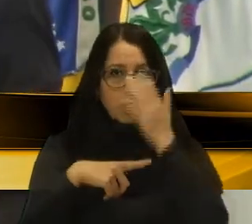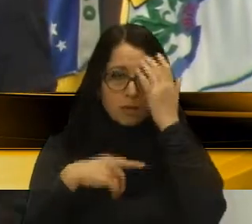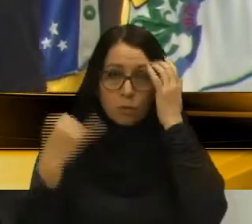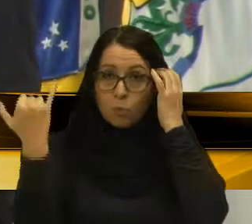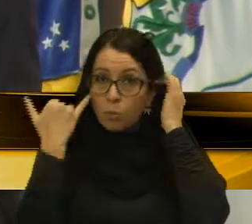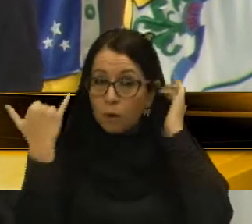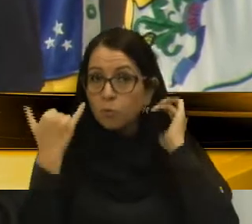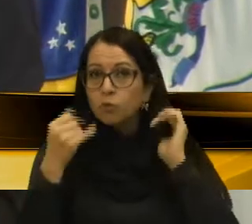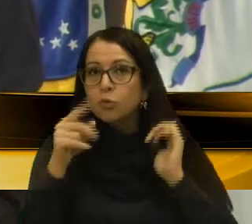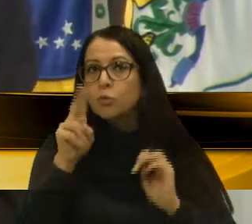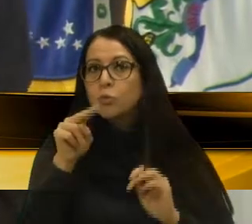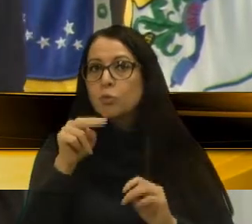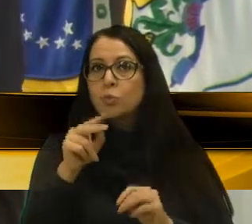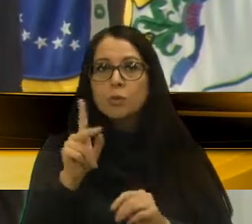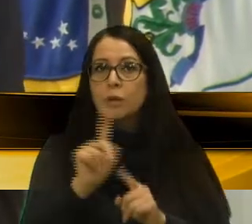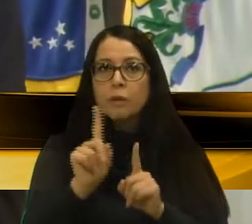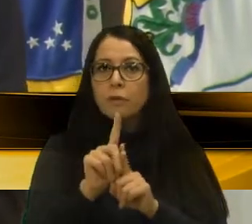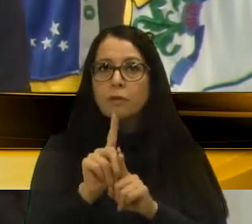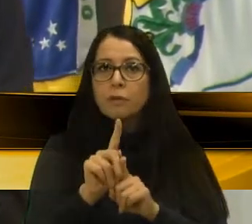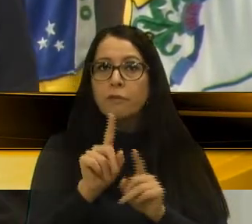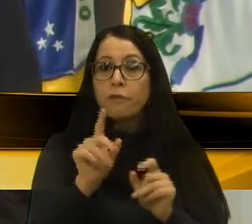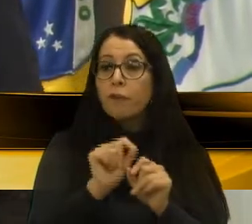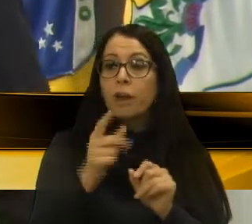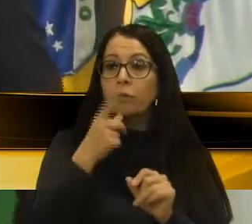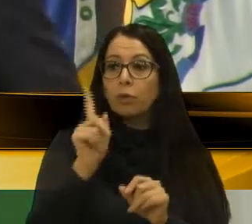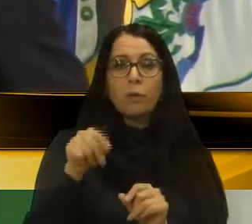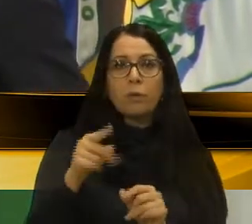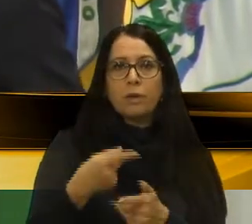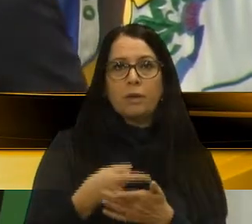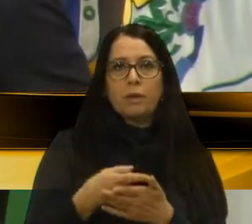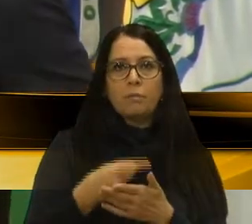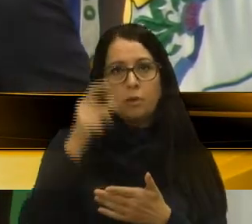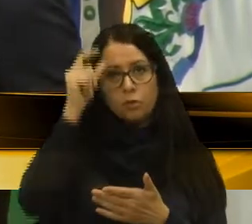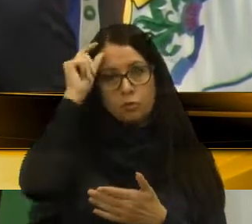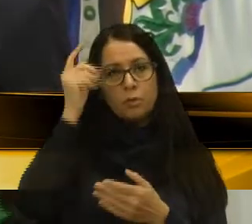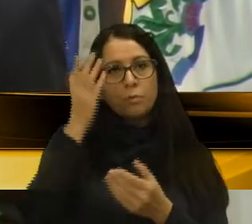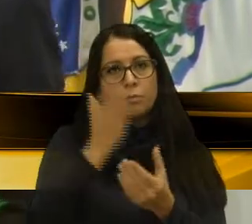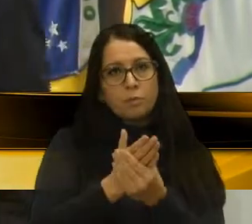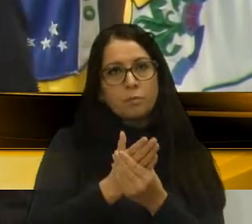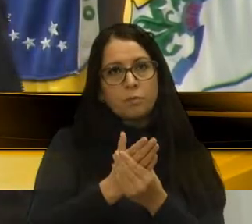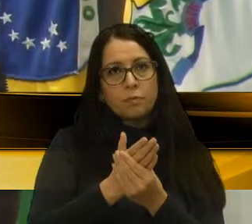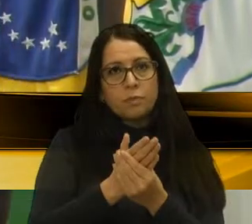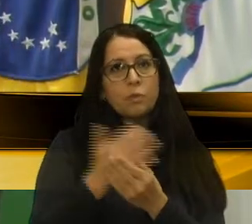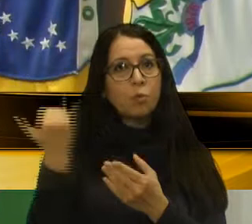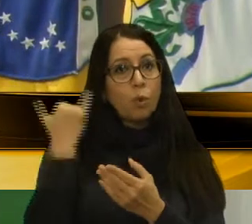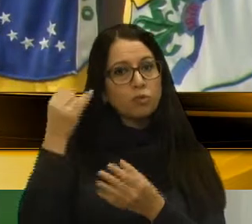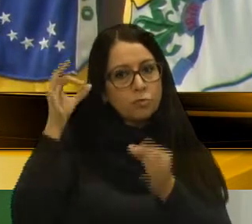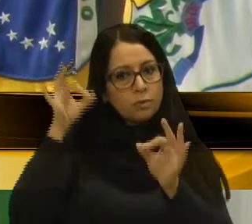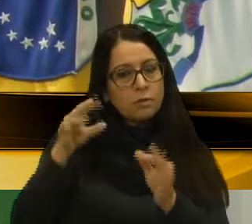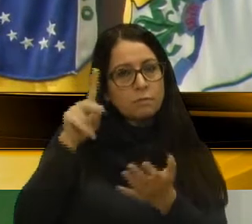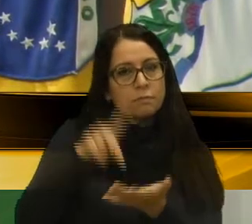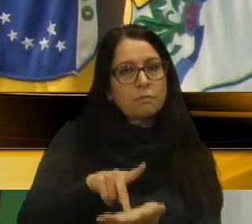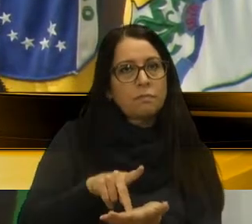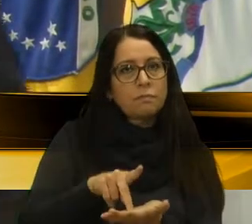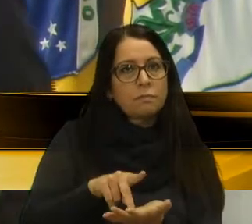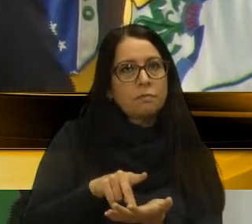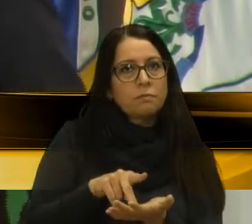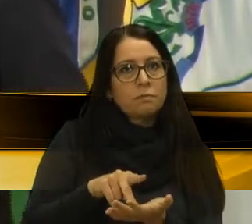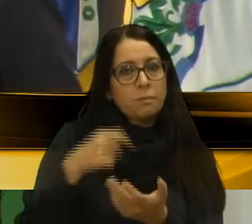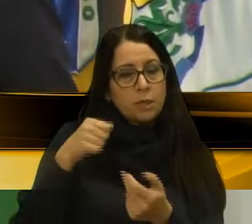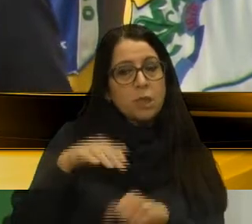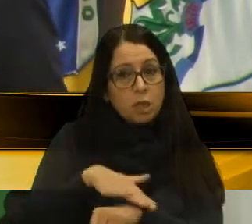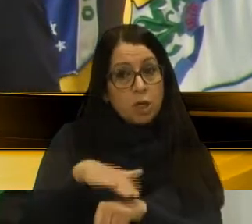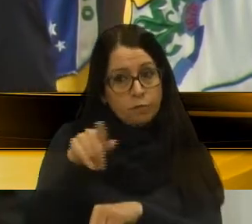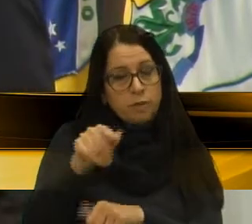qual jamais foi contestado pelo Chico Guerra, então, no processo, ele é considerado como um áudio autêntico, que, de fato, existiu aquela